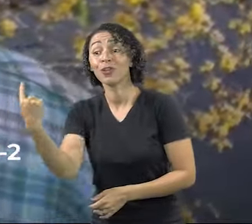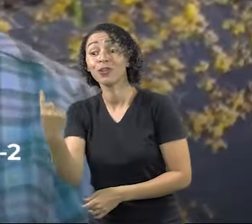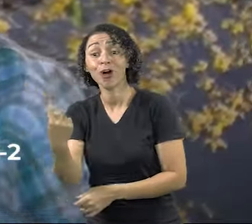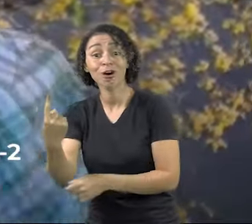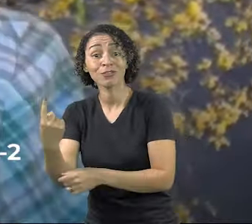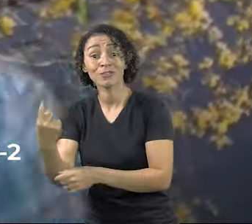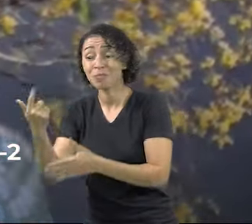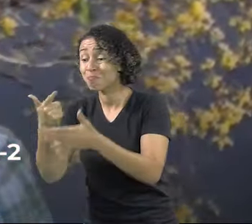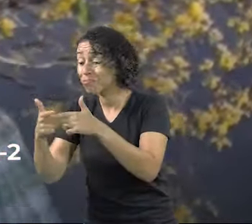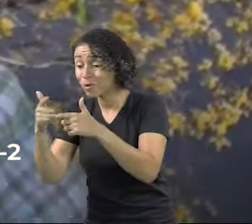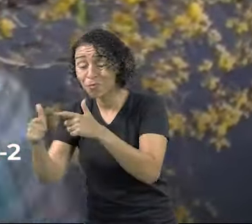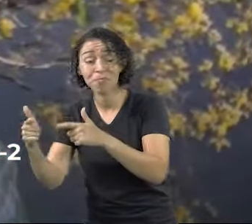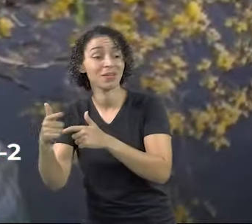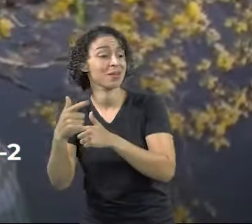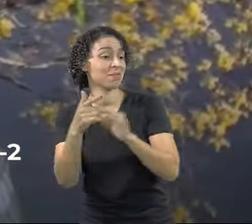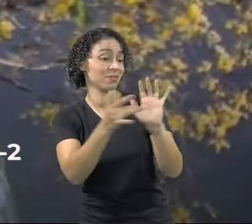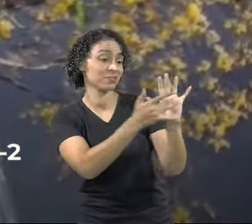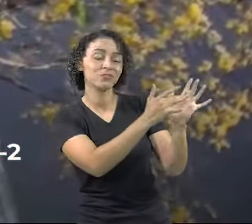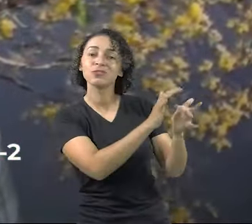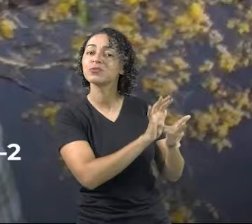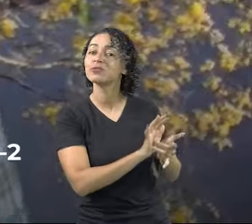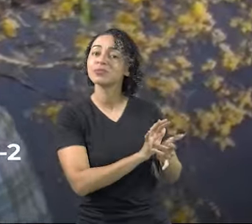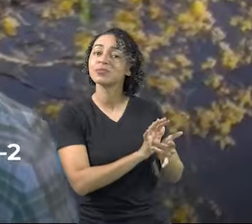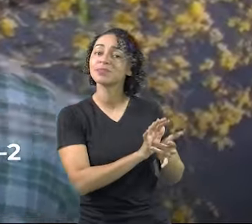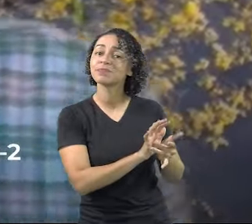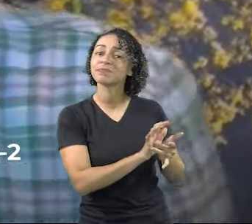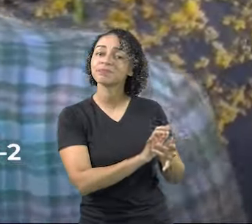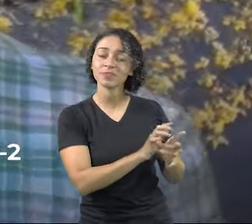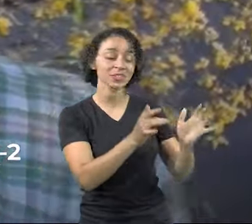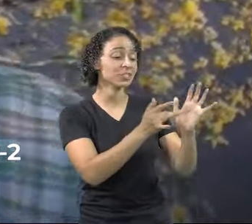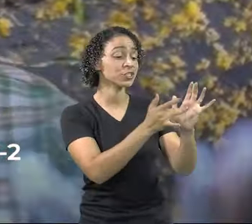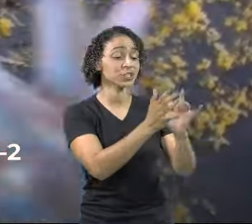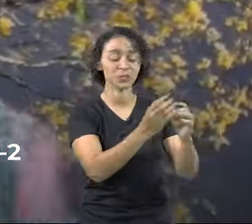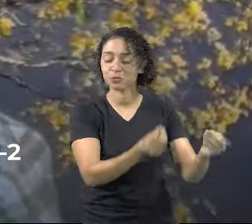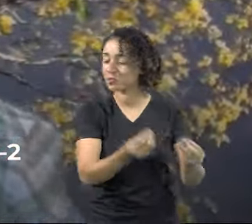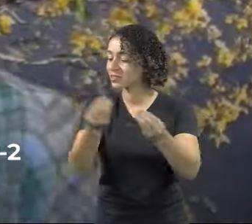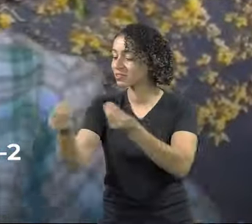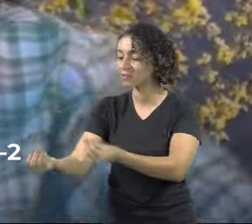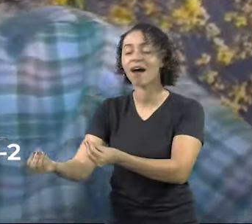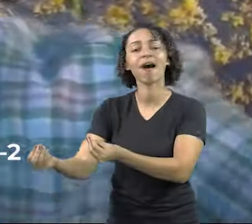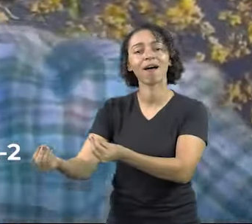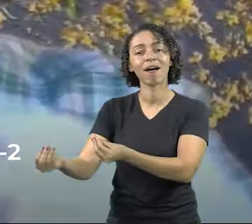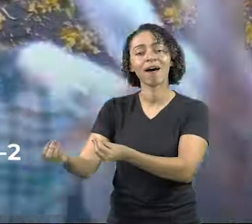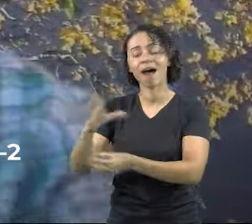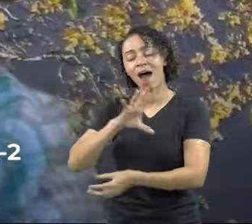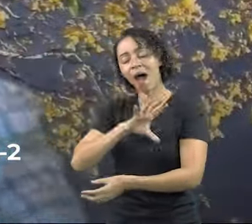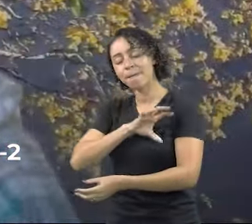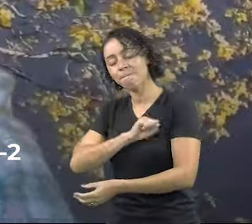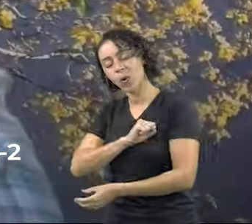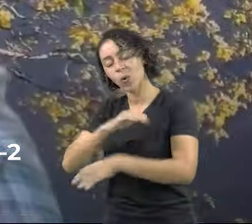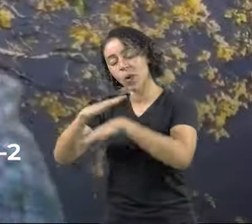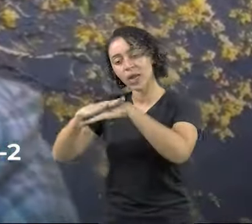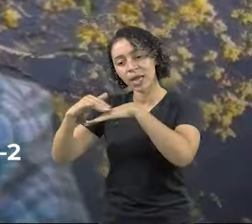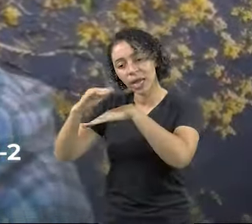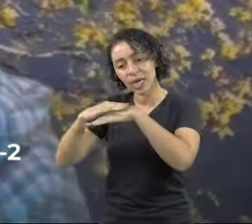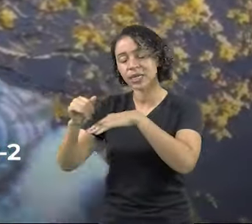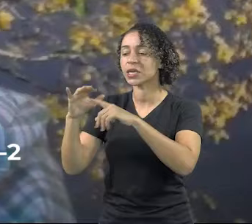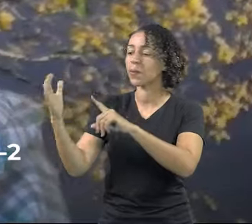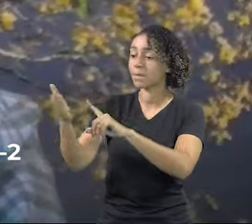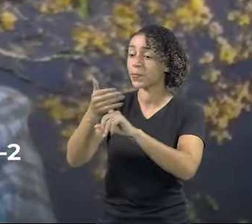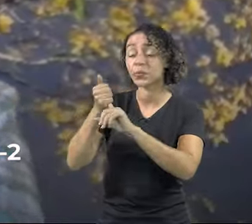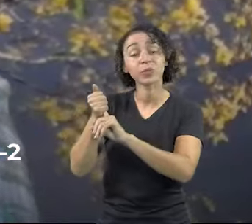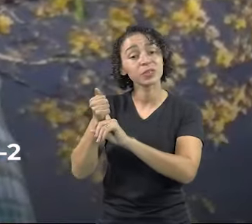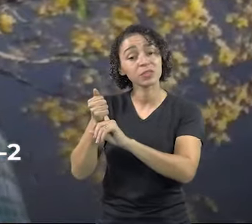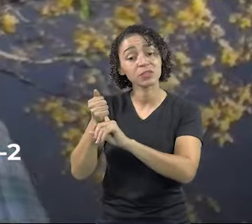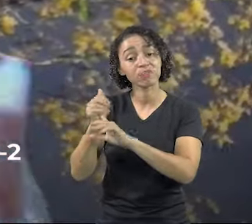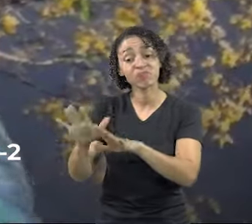um espinho na carne a igreja você vê que Jesus dá tudo por nós nos dá o amor nos dá o carinho nos dá a